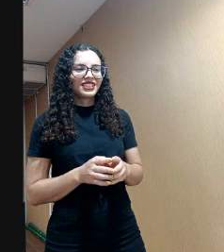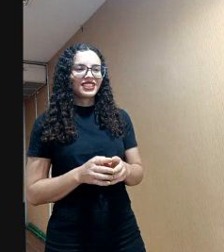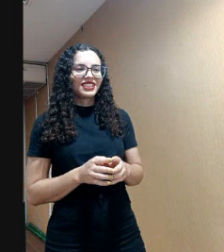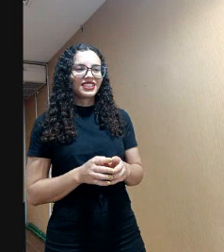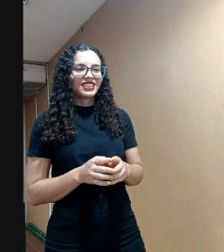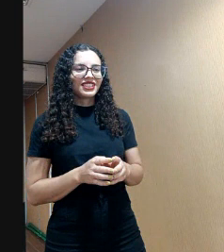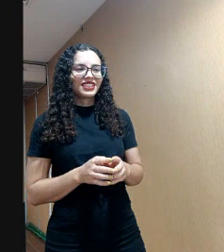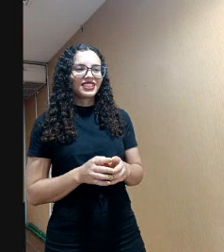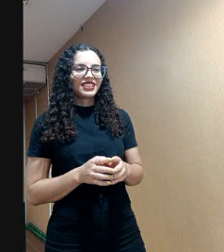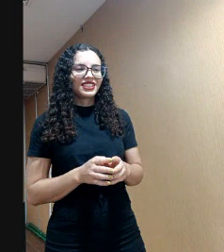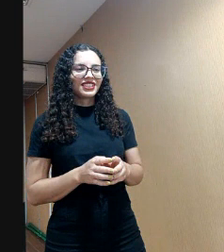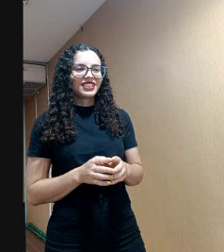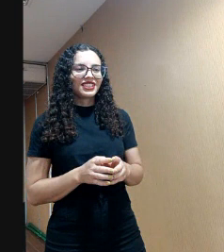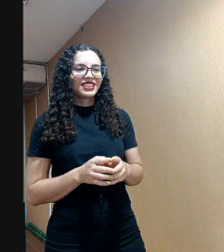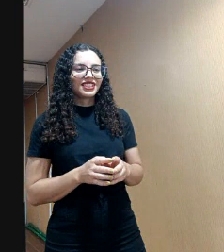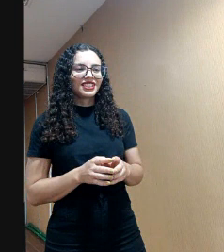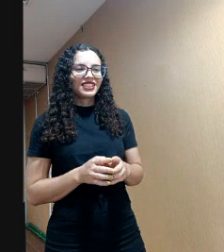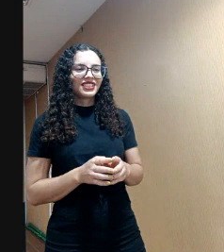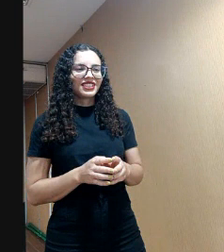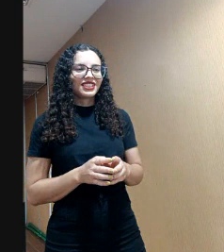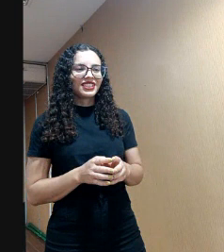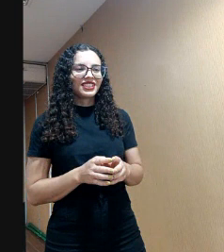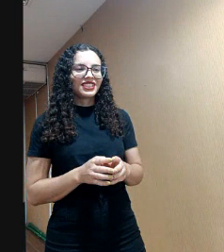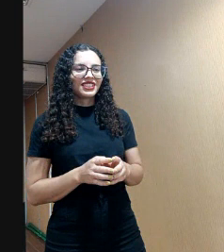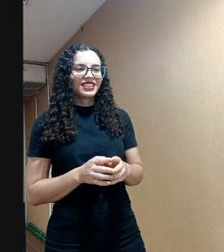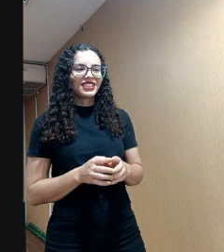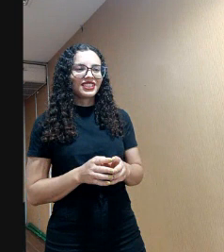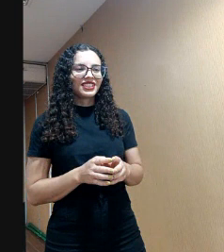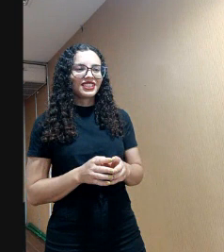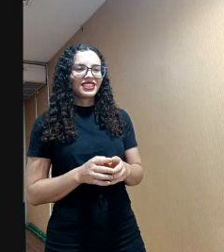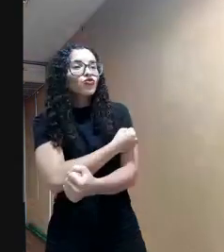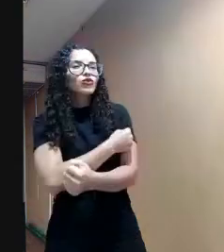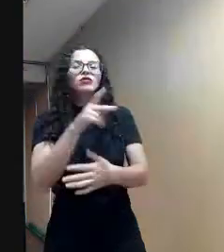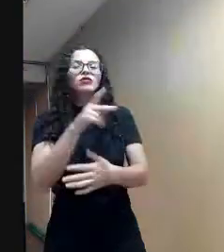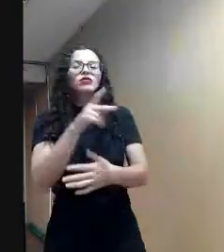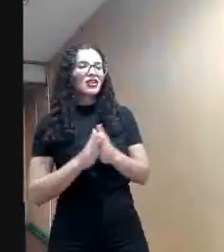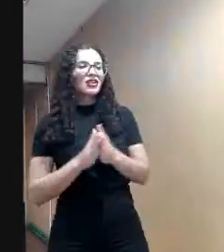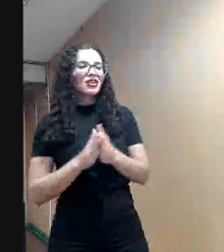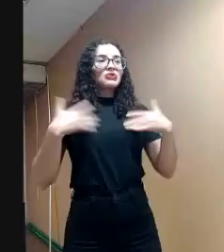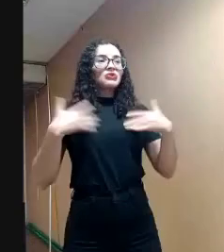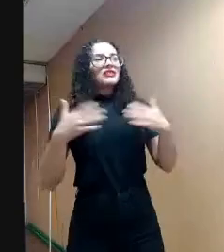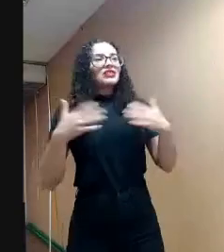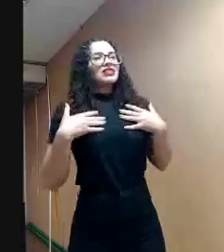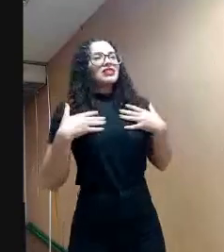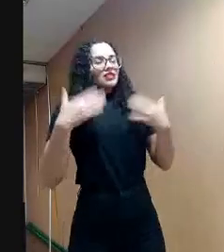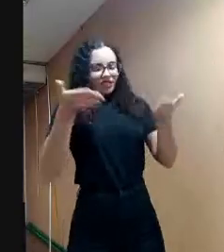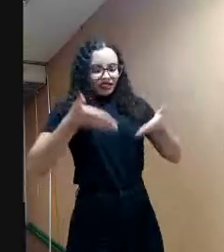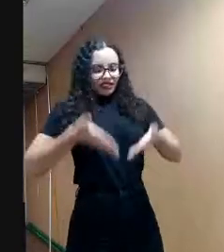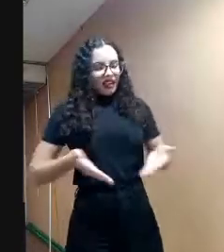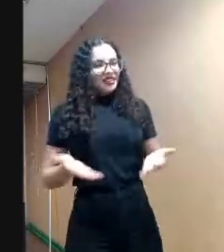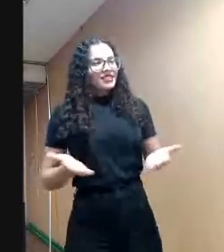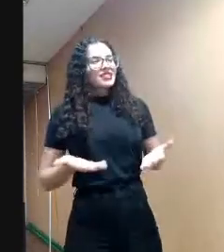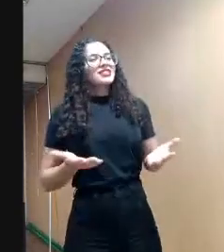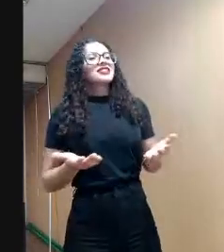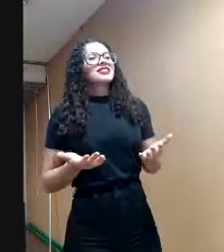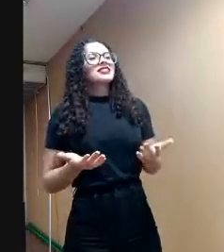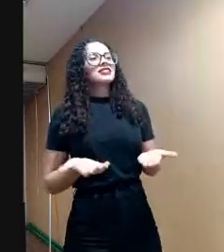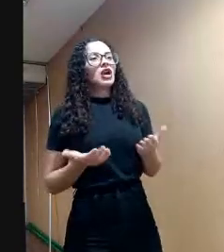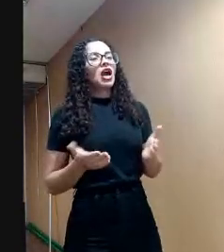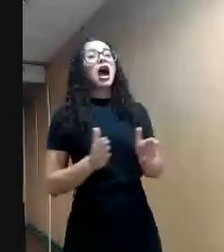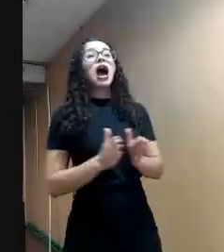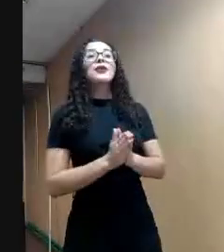campus Pesqueira, do curso de licenciatura em matemática, dizer da minha alegria, né, de estar aqui nesse momento. Desde